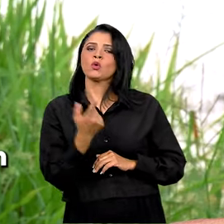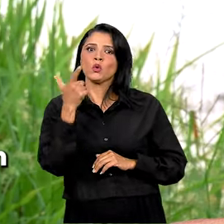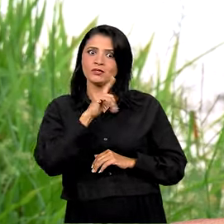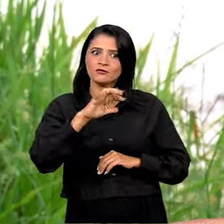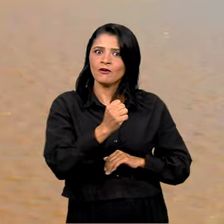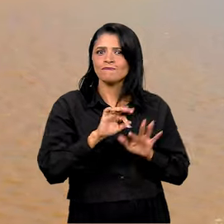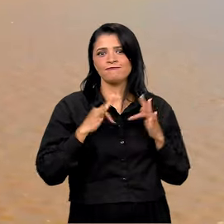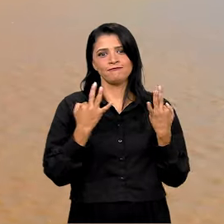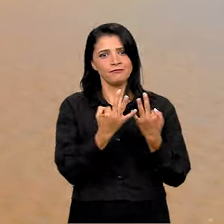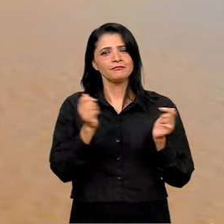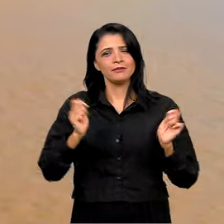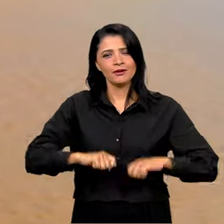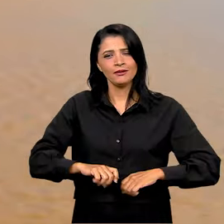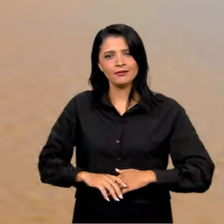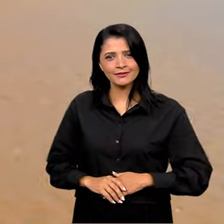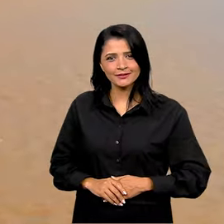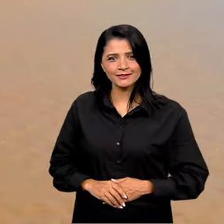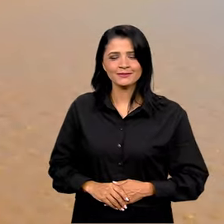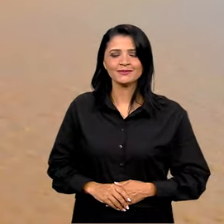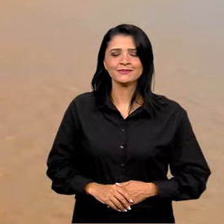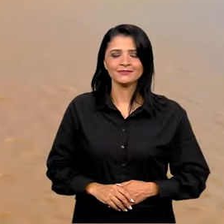salvam famílias né